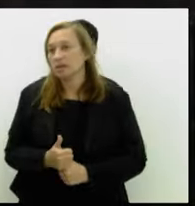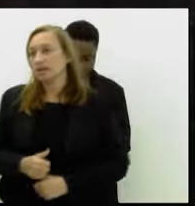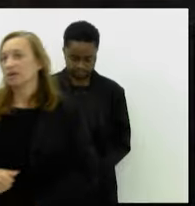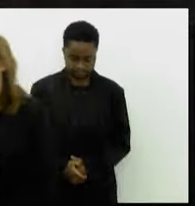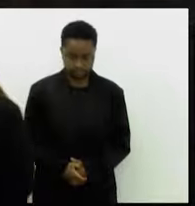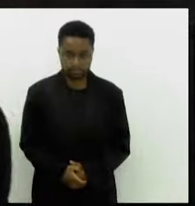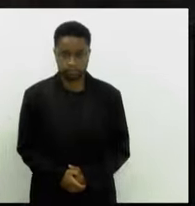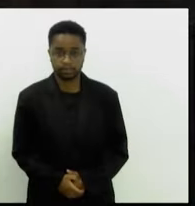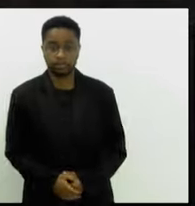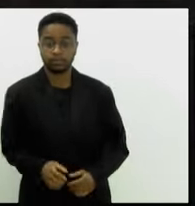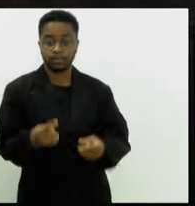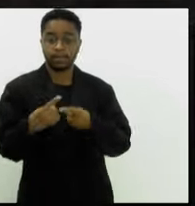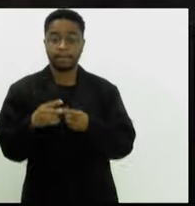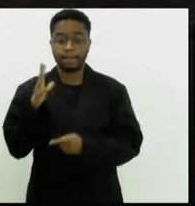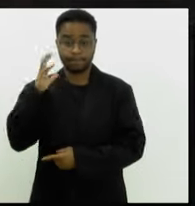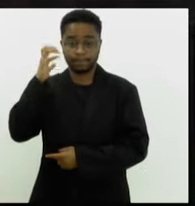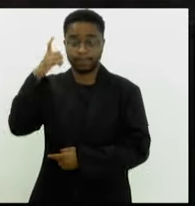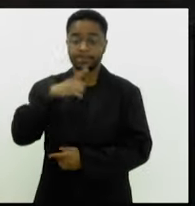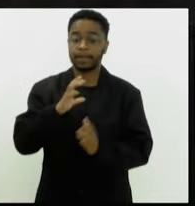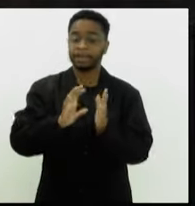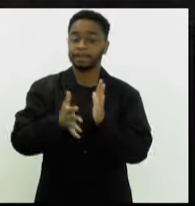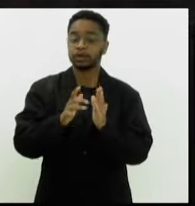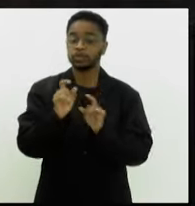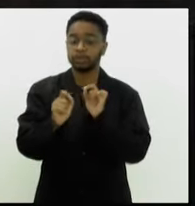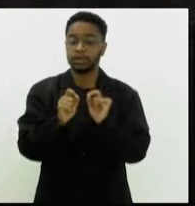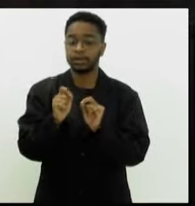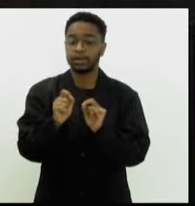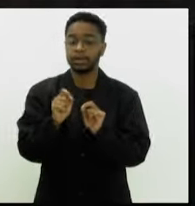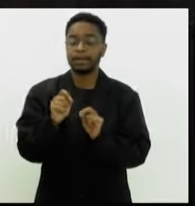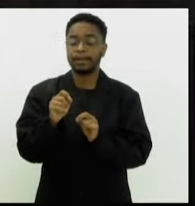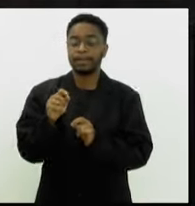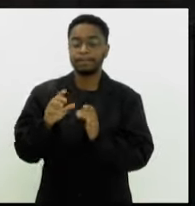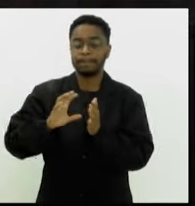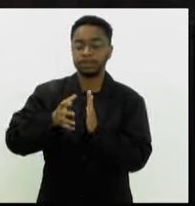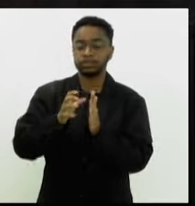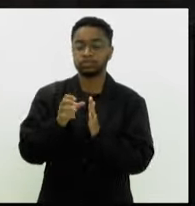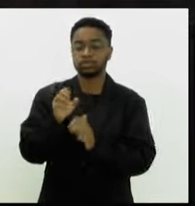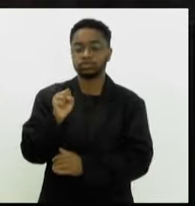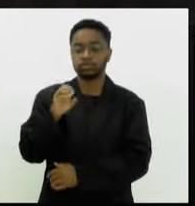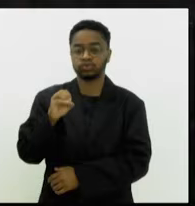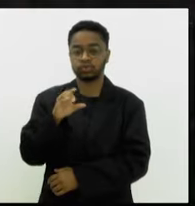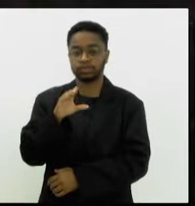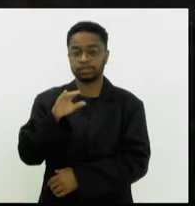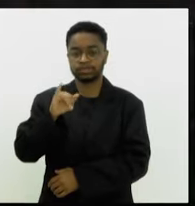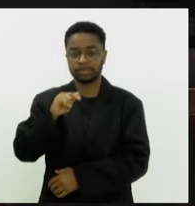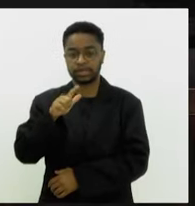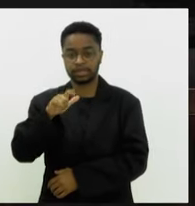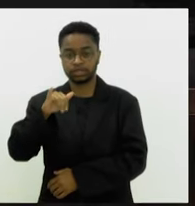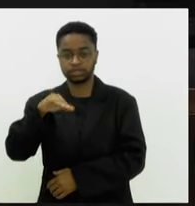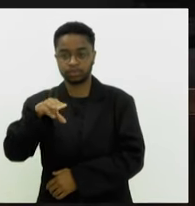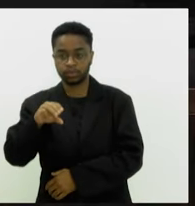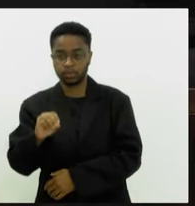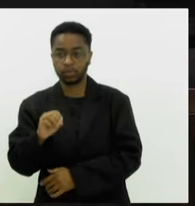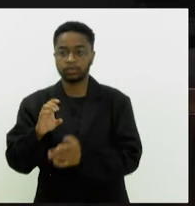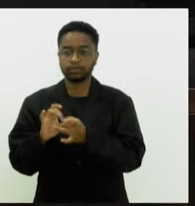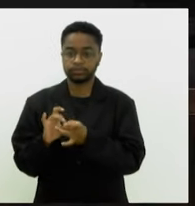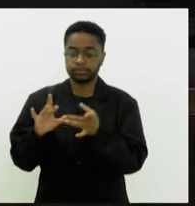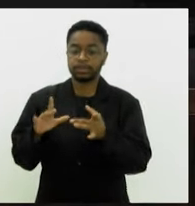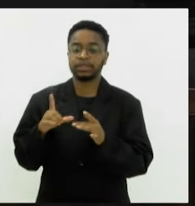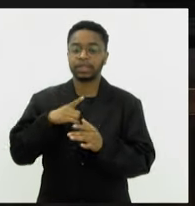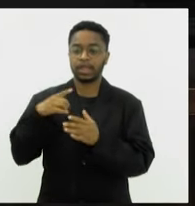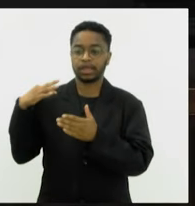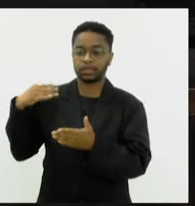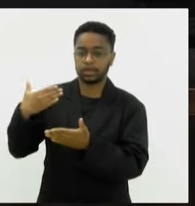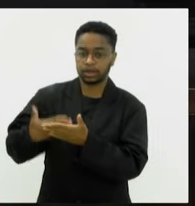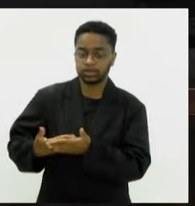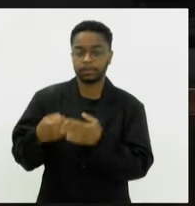E o partido que Marielle escolheu é o Partido Socialismo e Liberdade. Marielle tem uma trajetória de vida que precisa ser respeitada,